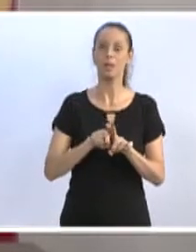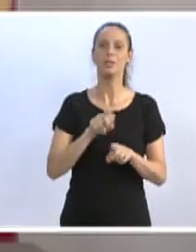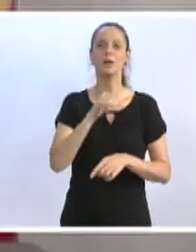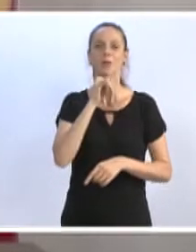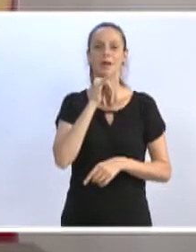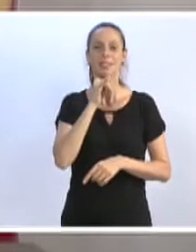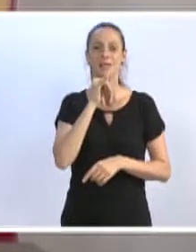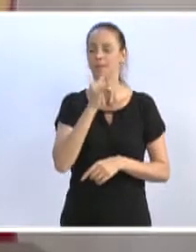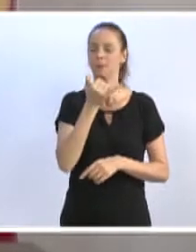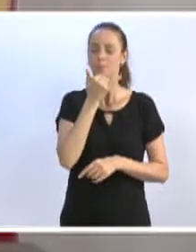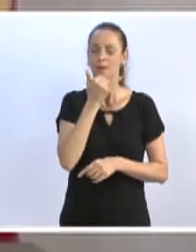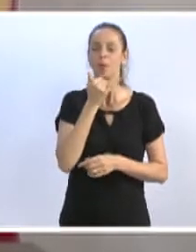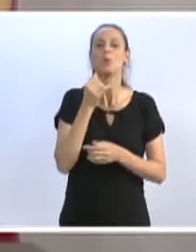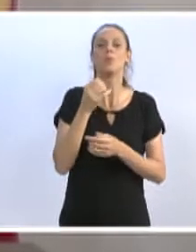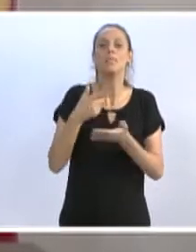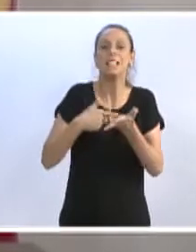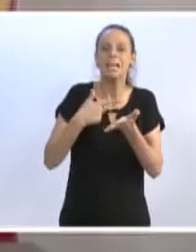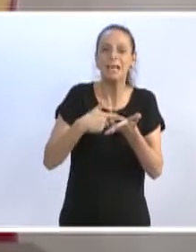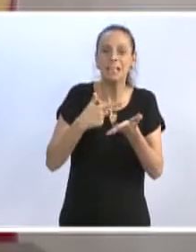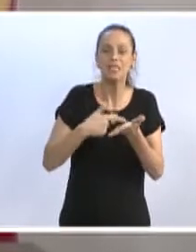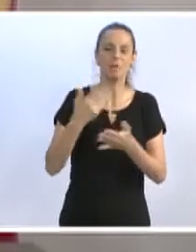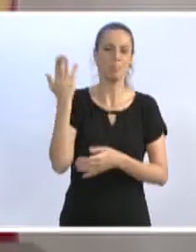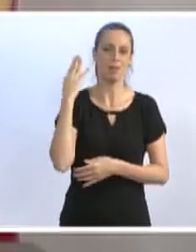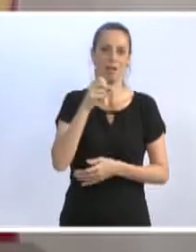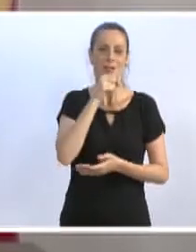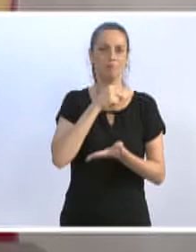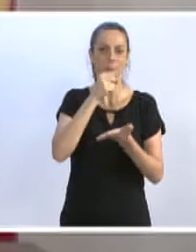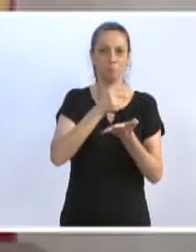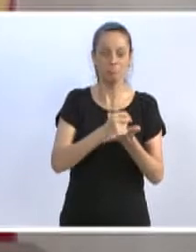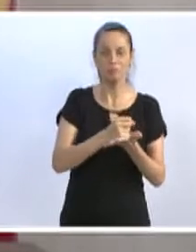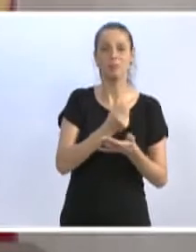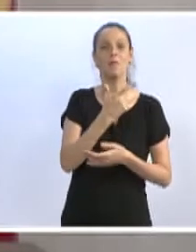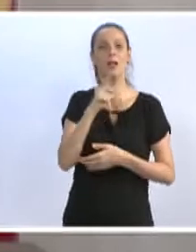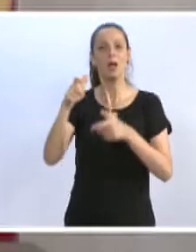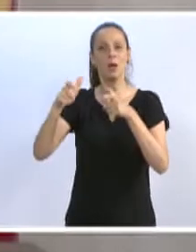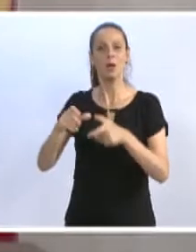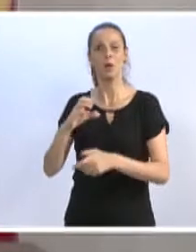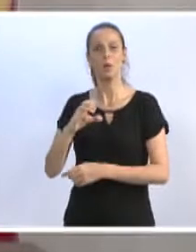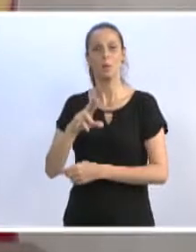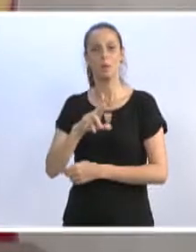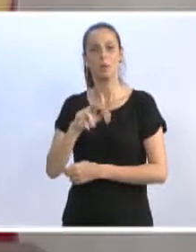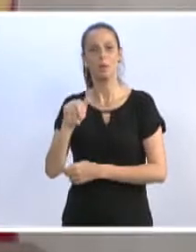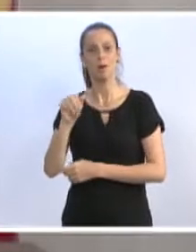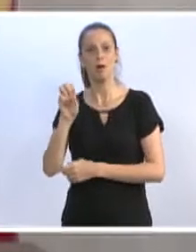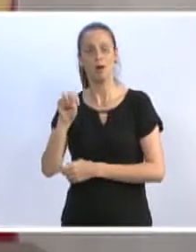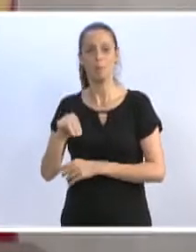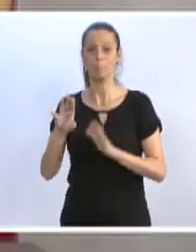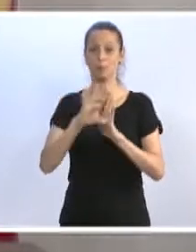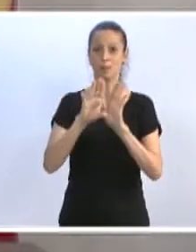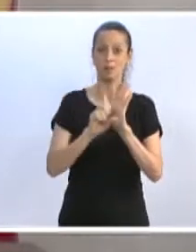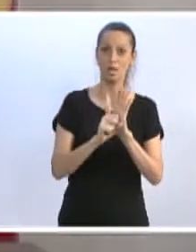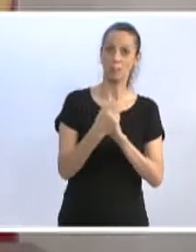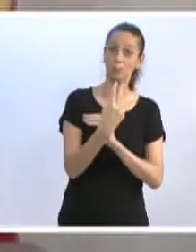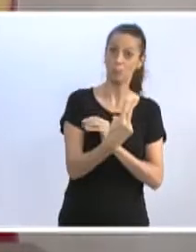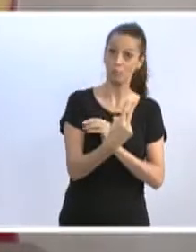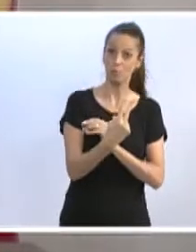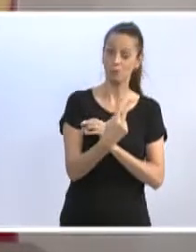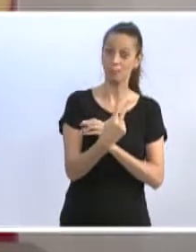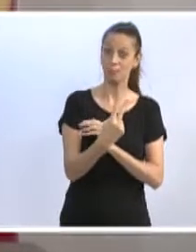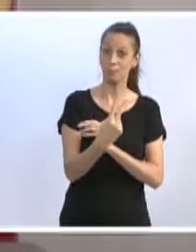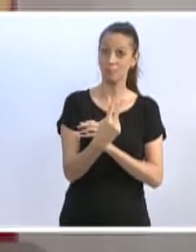Testamento mais antigos que estavam em Qumran foram descobertos, datam do século II, ou seja,